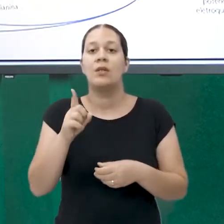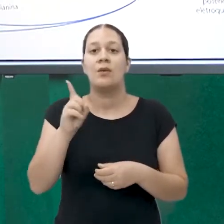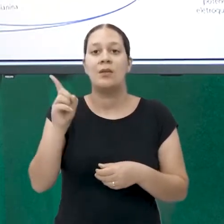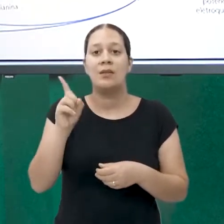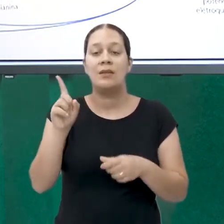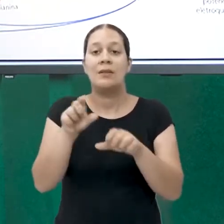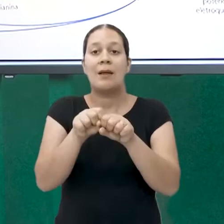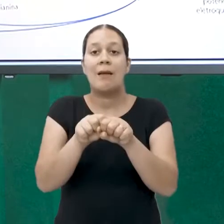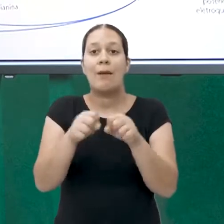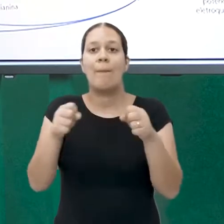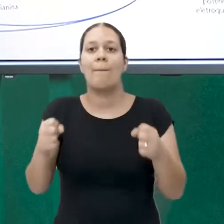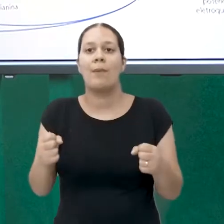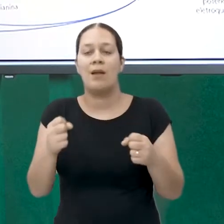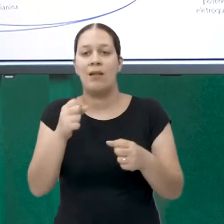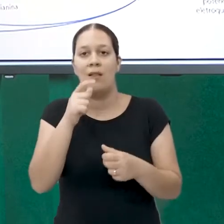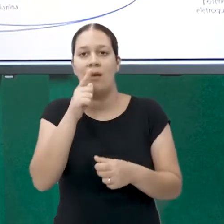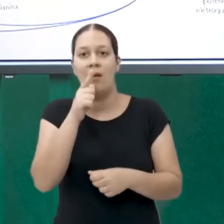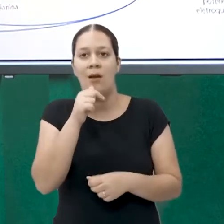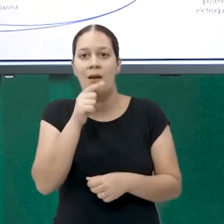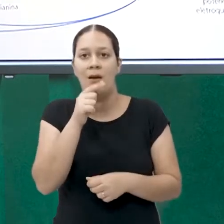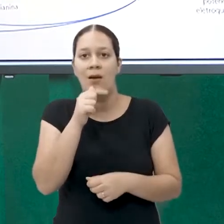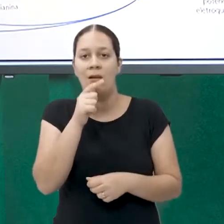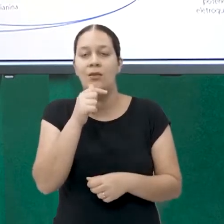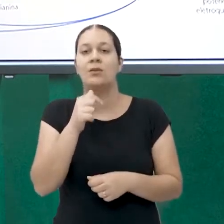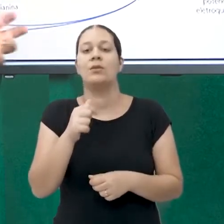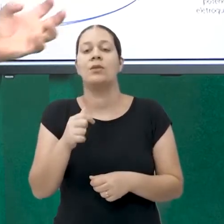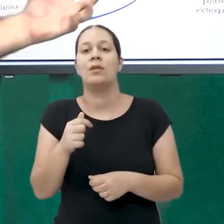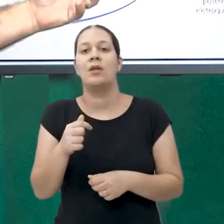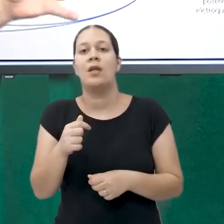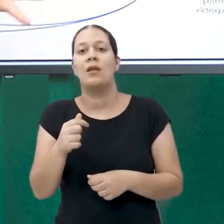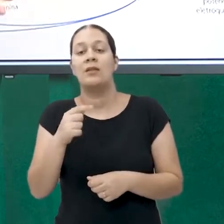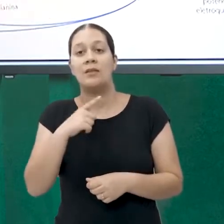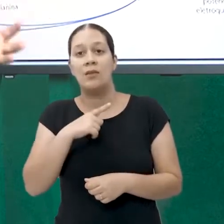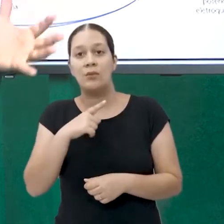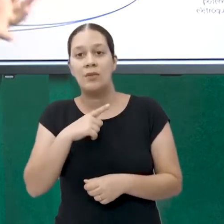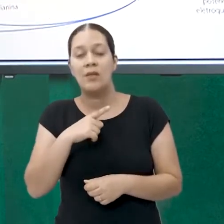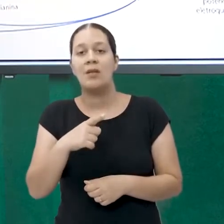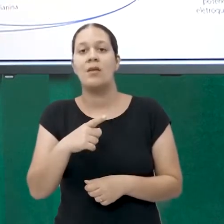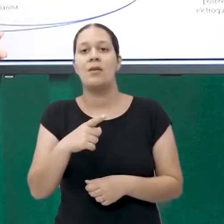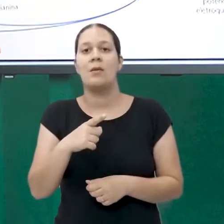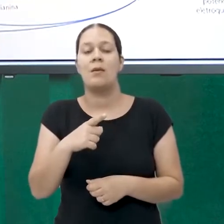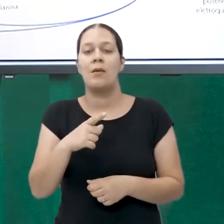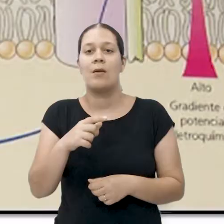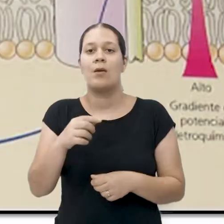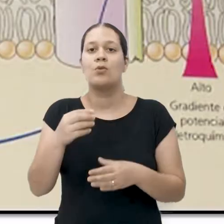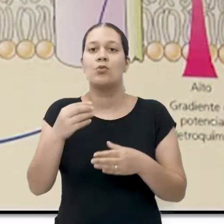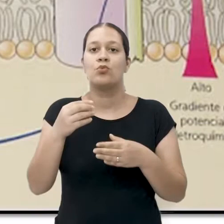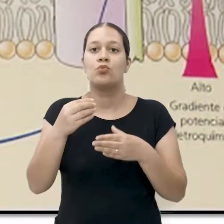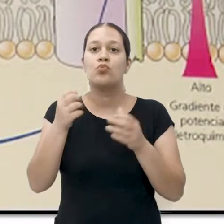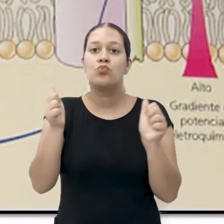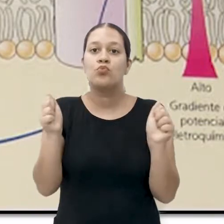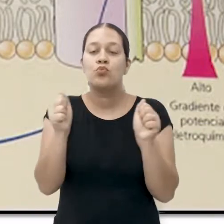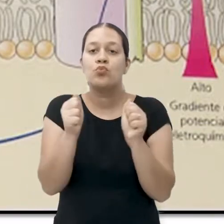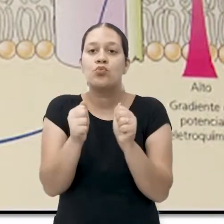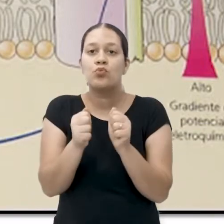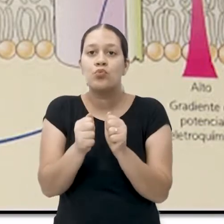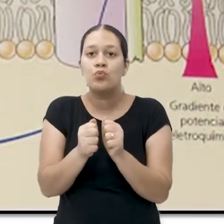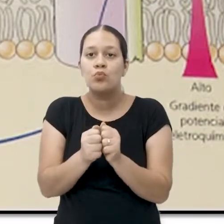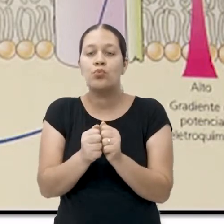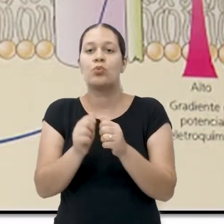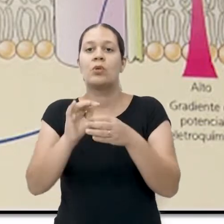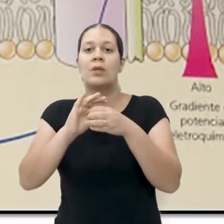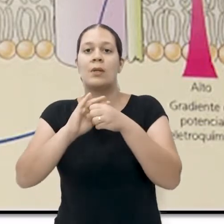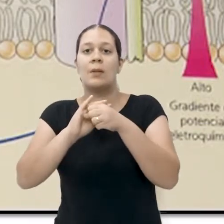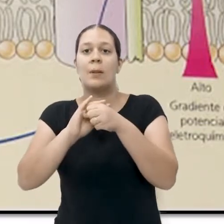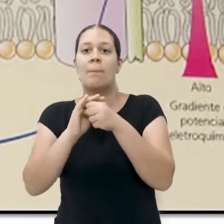de hidrogênio, tá? Que vinha na quebra da água, vai acumulando. E ele, para passar para o outro